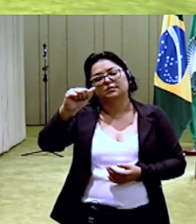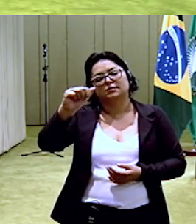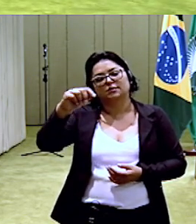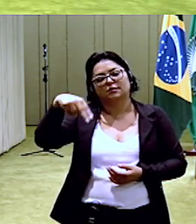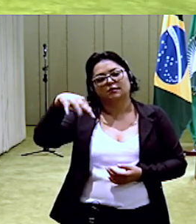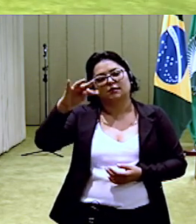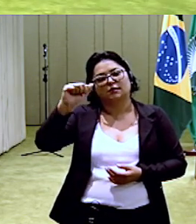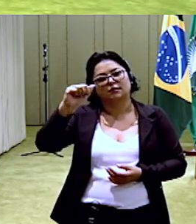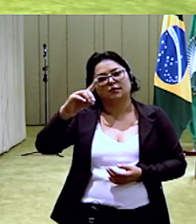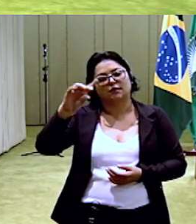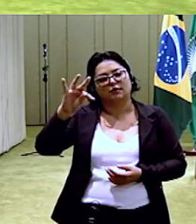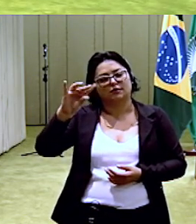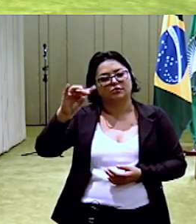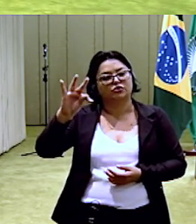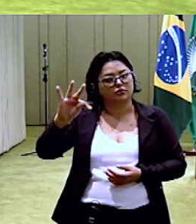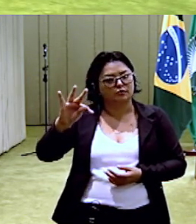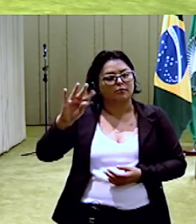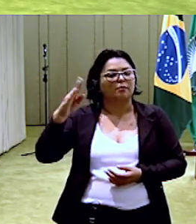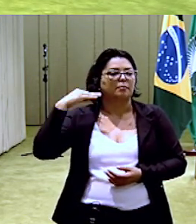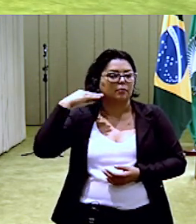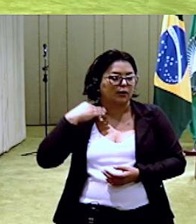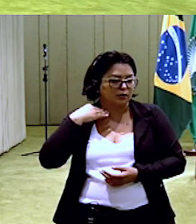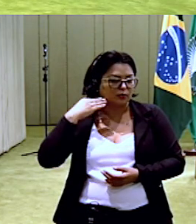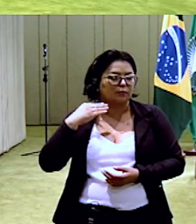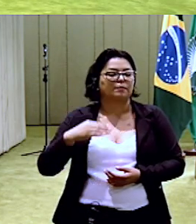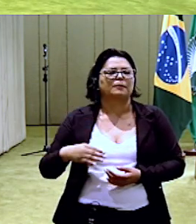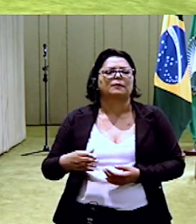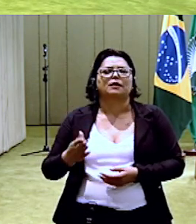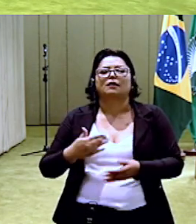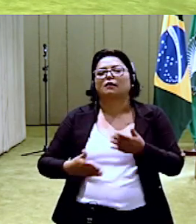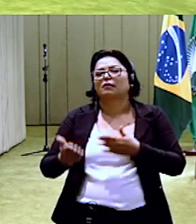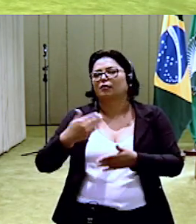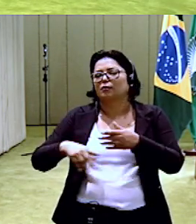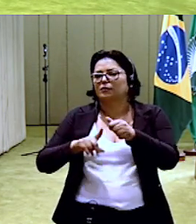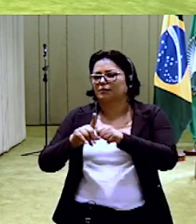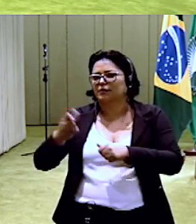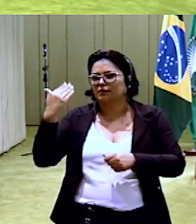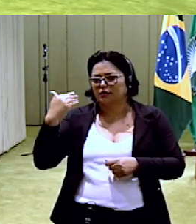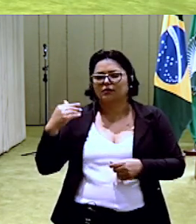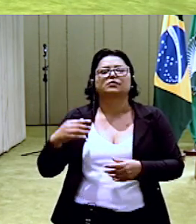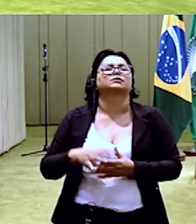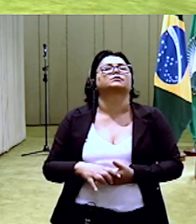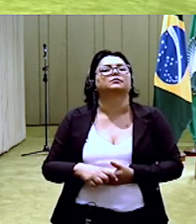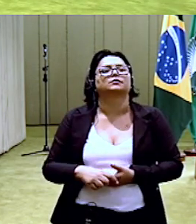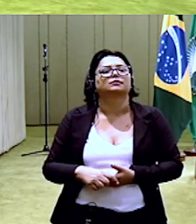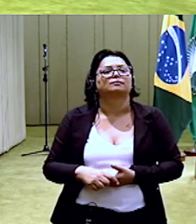também estava na Standard Bank há alguns meses atrás, que também